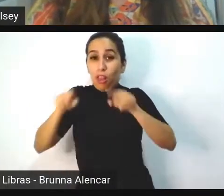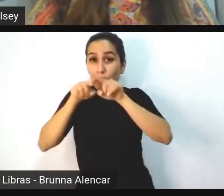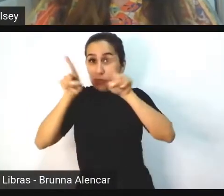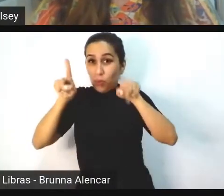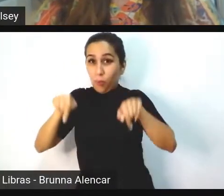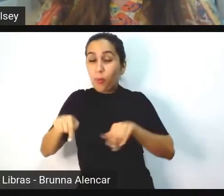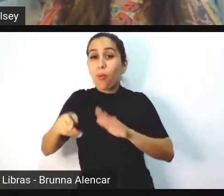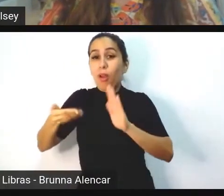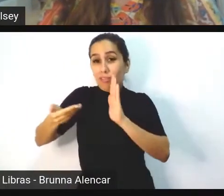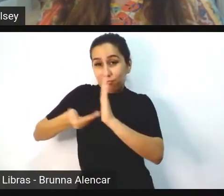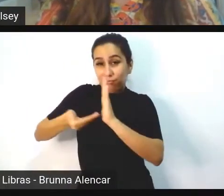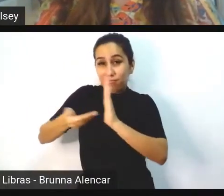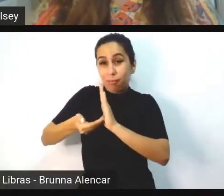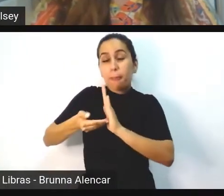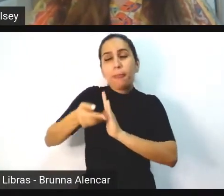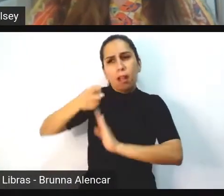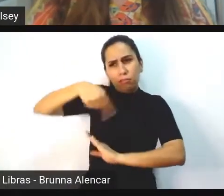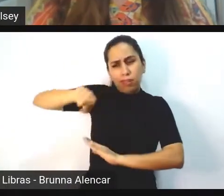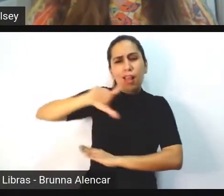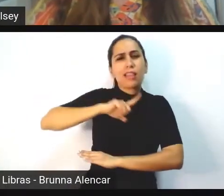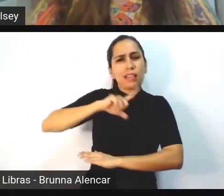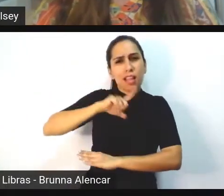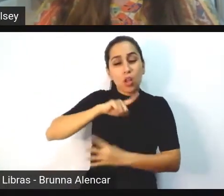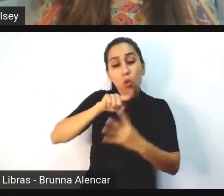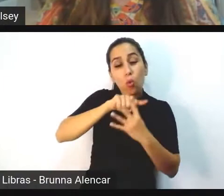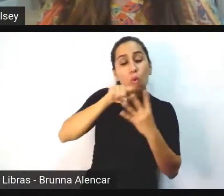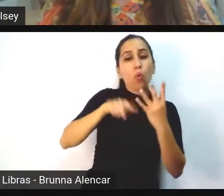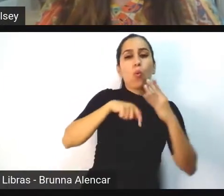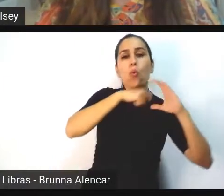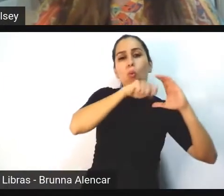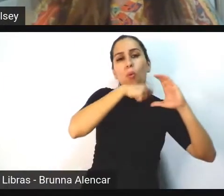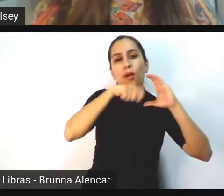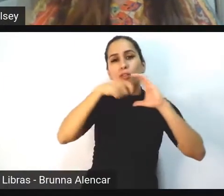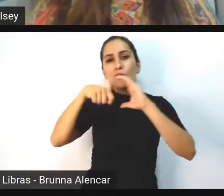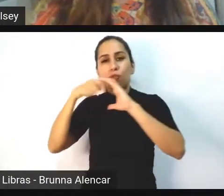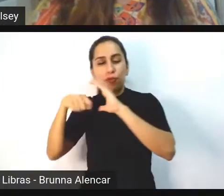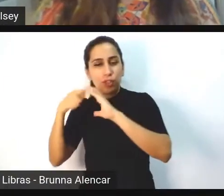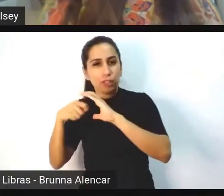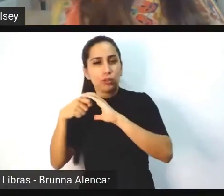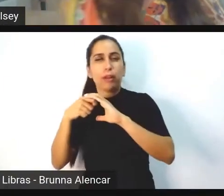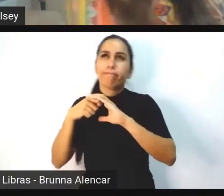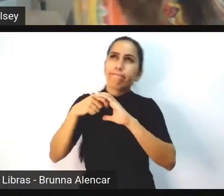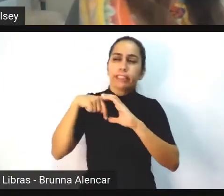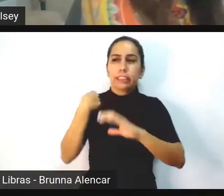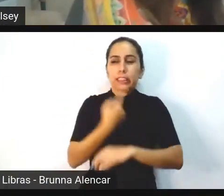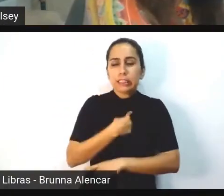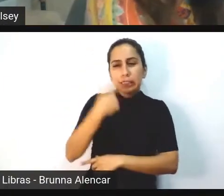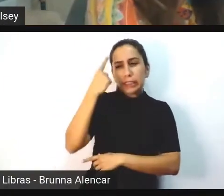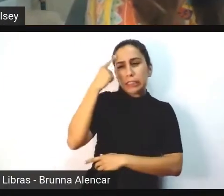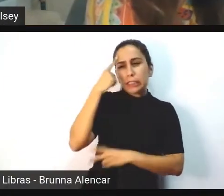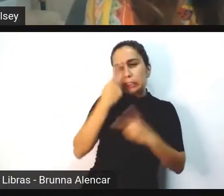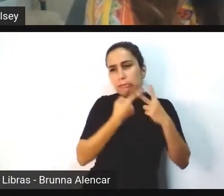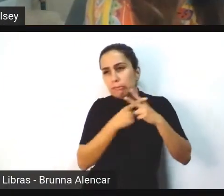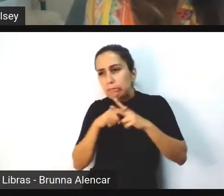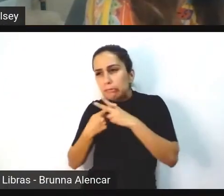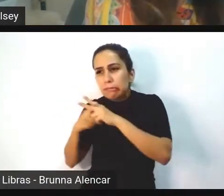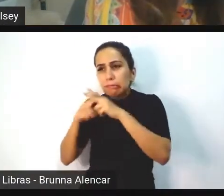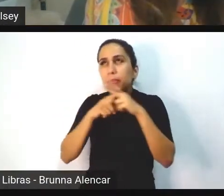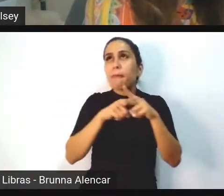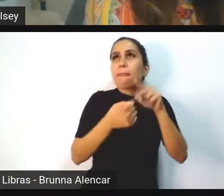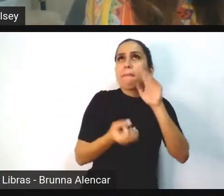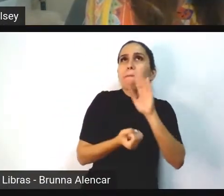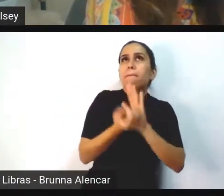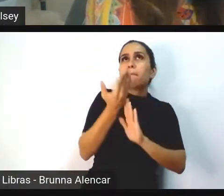4 vídeos com exercícios que foram pensados, né, para serem realizados quando